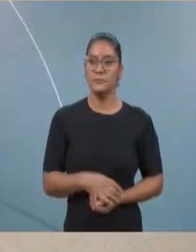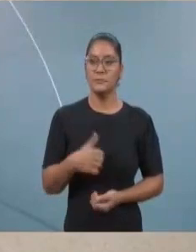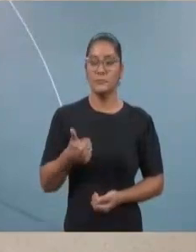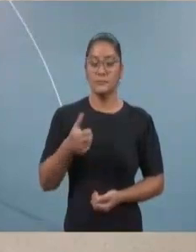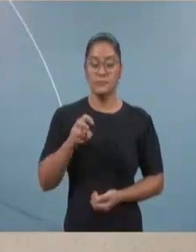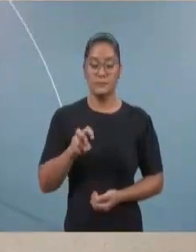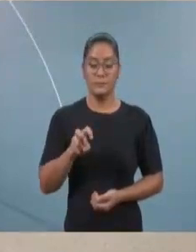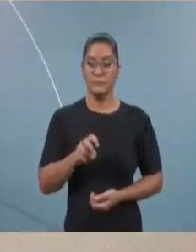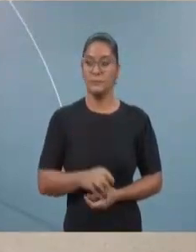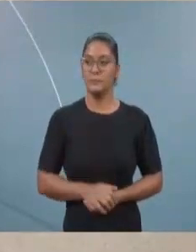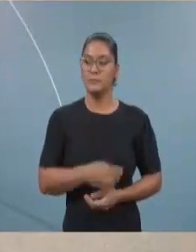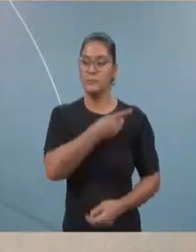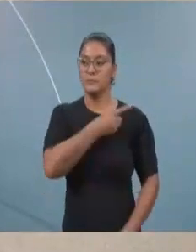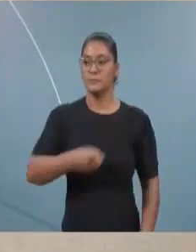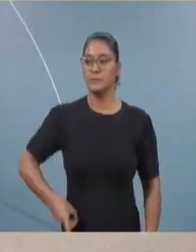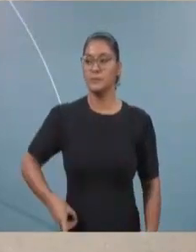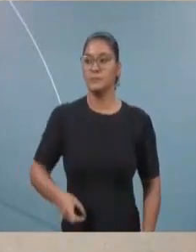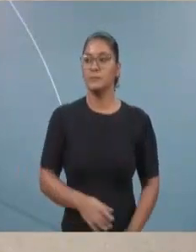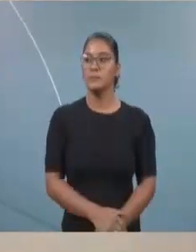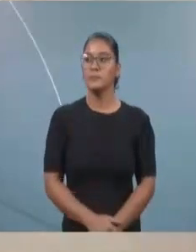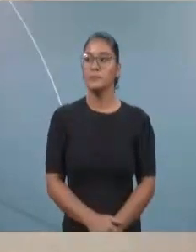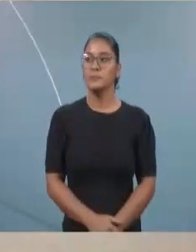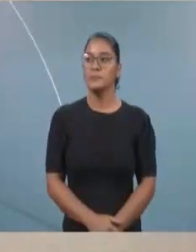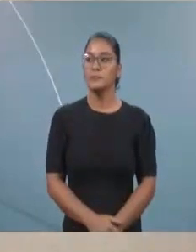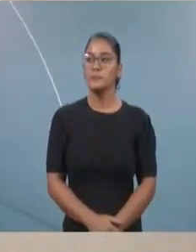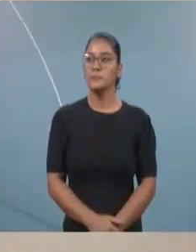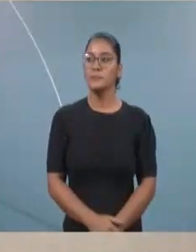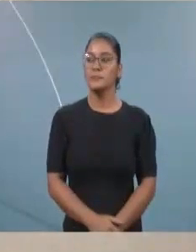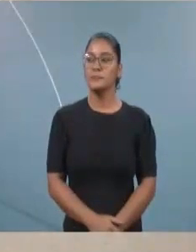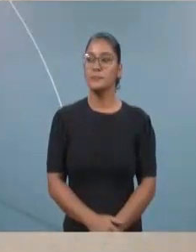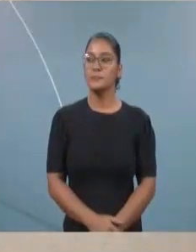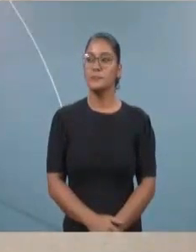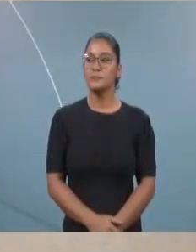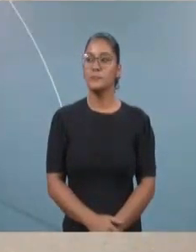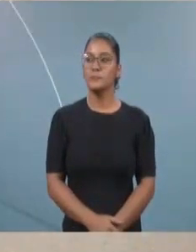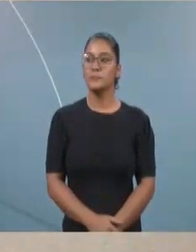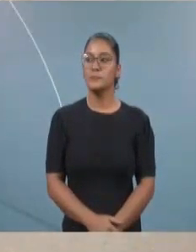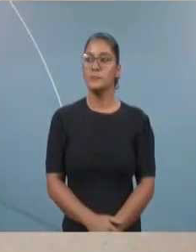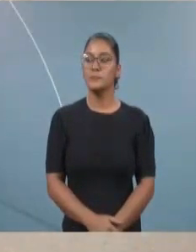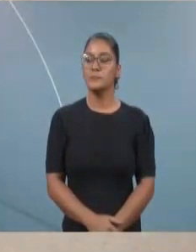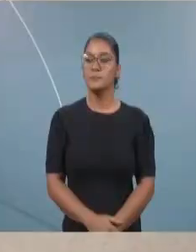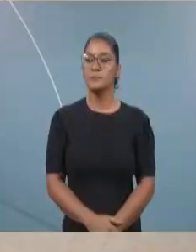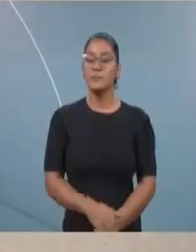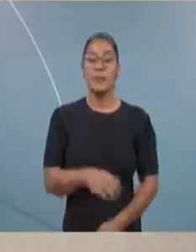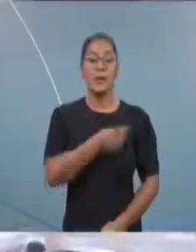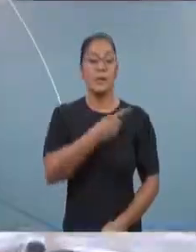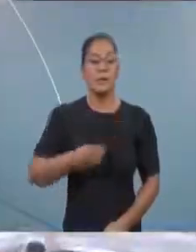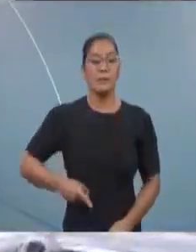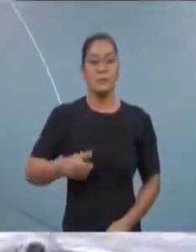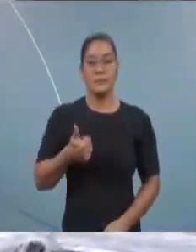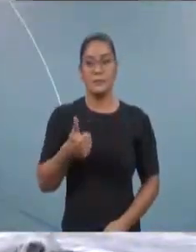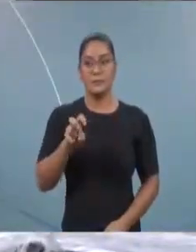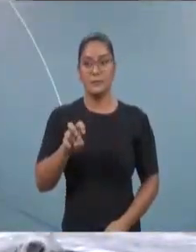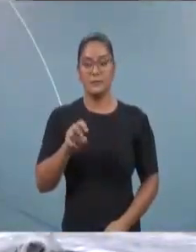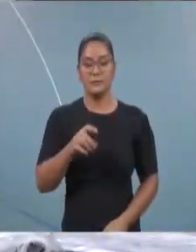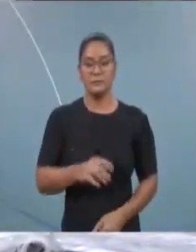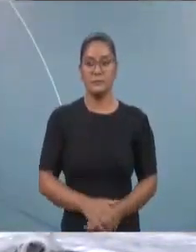15 15 deputadas 15 tem 15 deputados